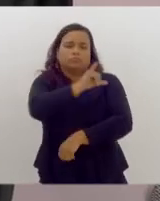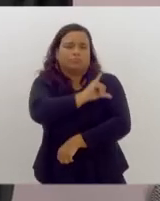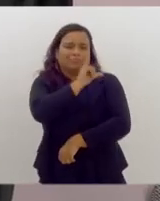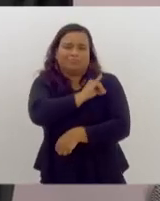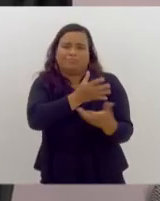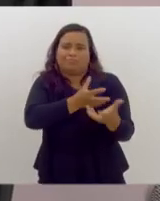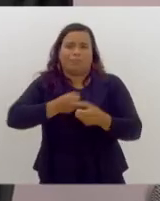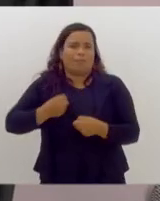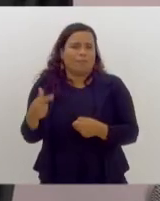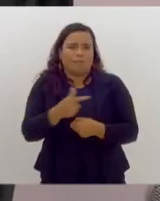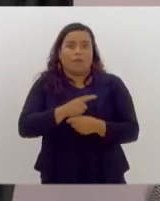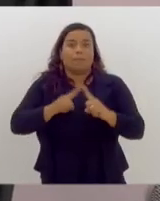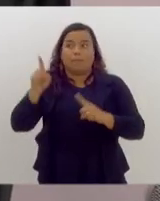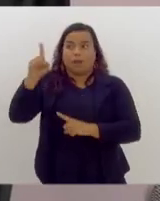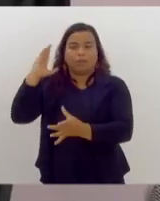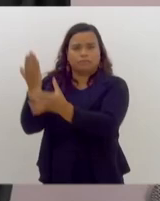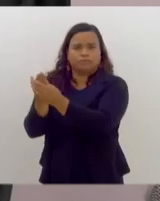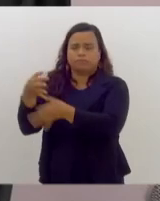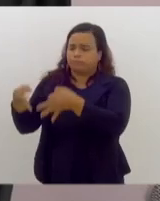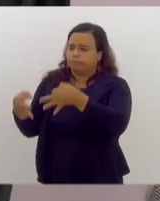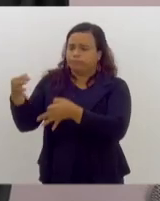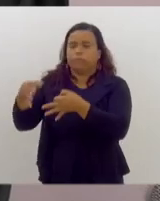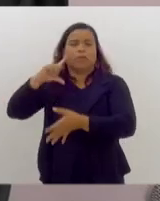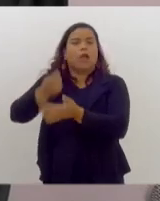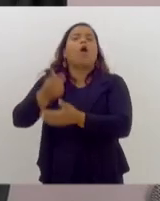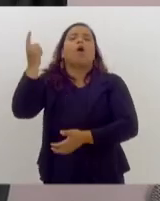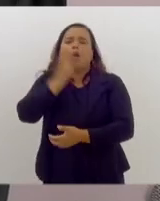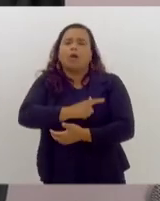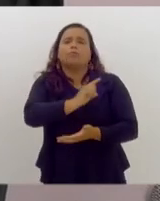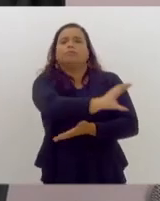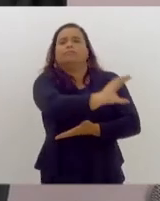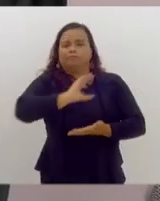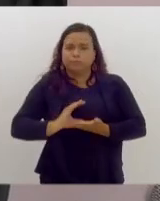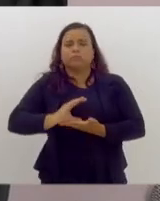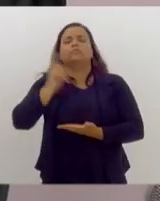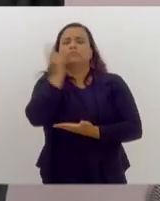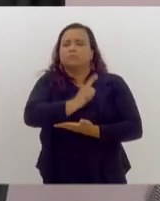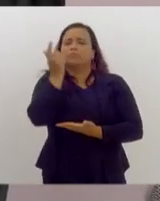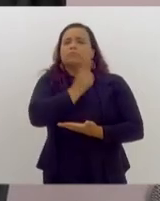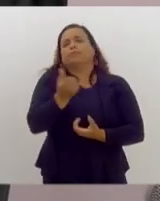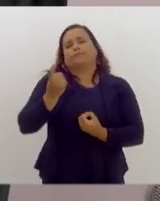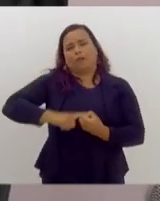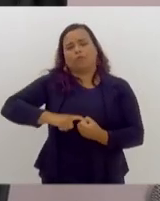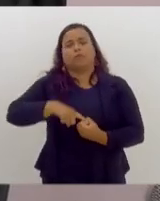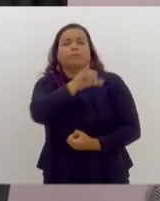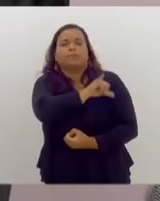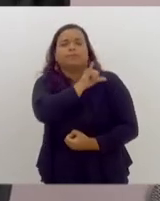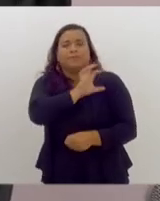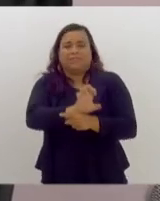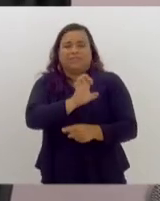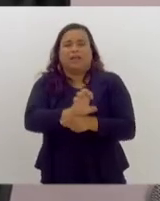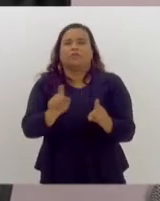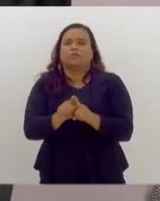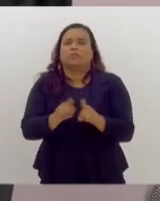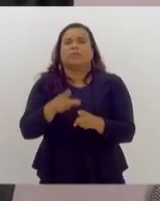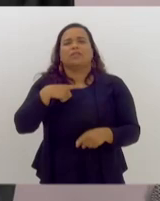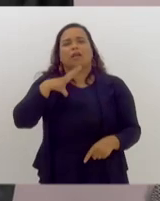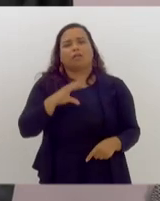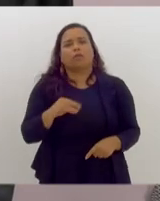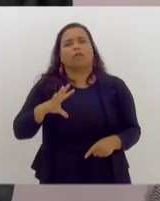município do Rio conseguiu uma decisão judicial para que seja reinserido, e o estado do Rio de Janeiro está